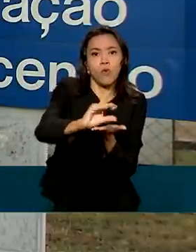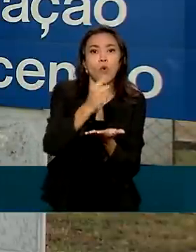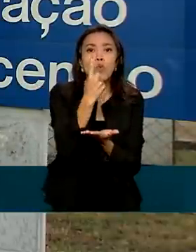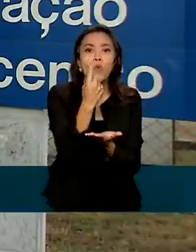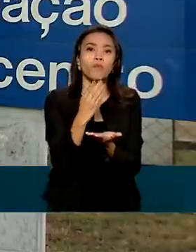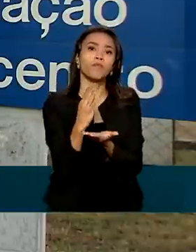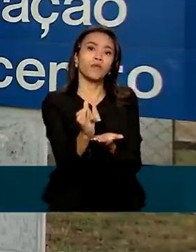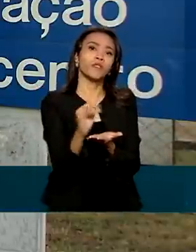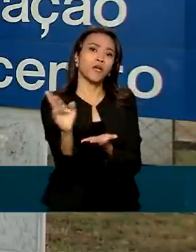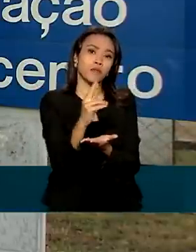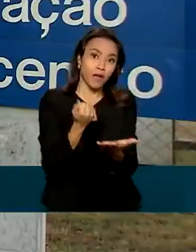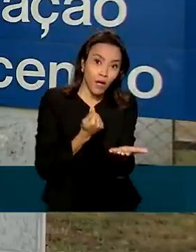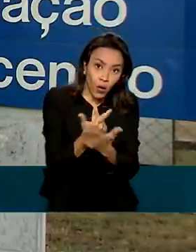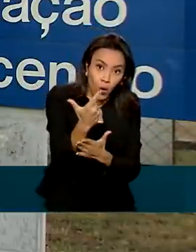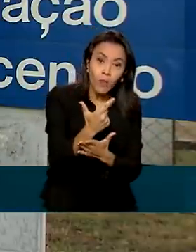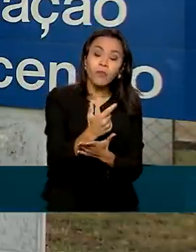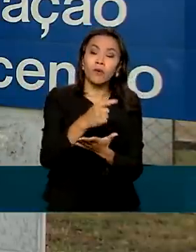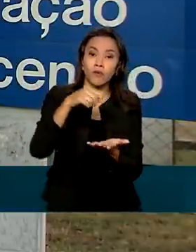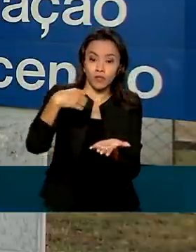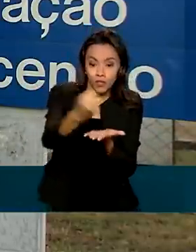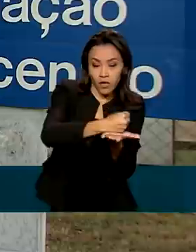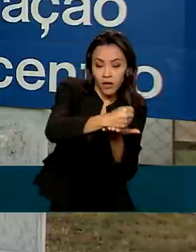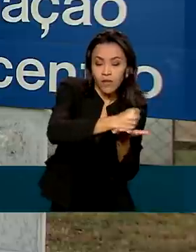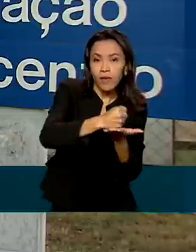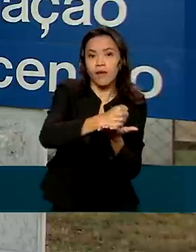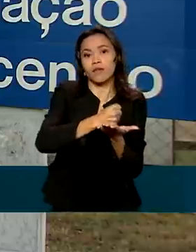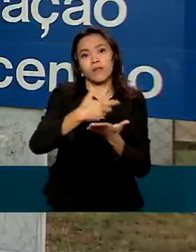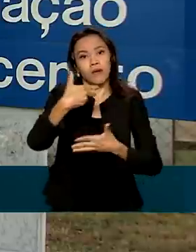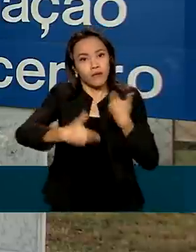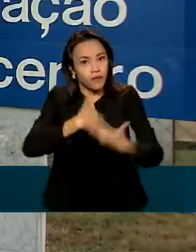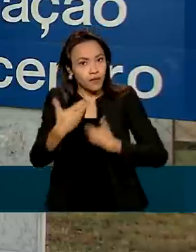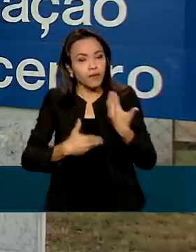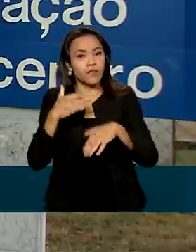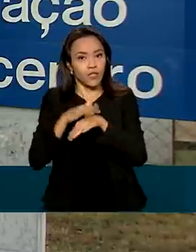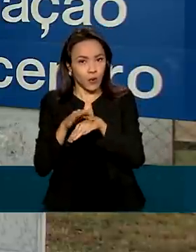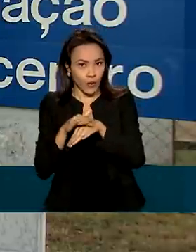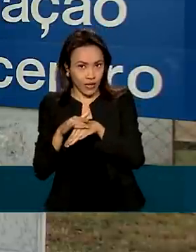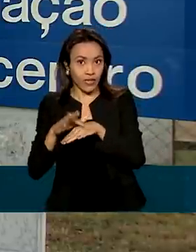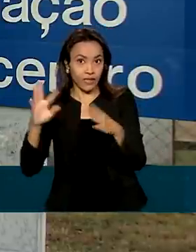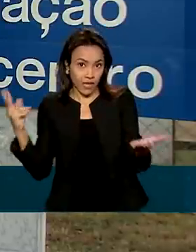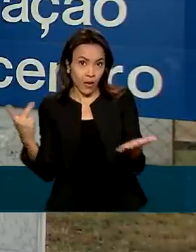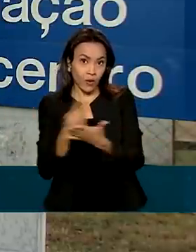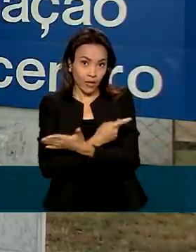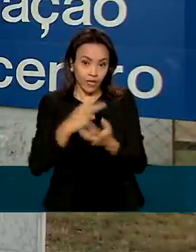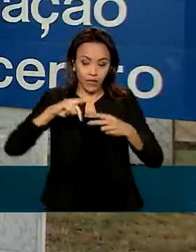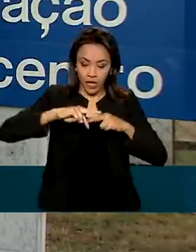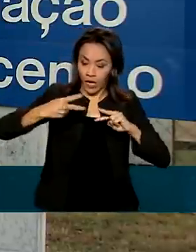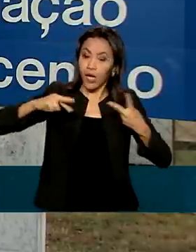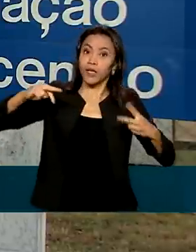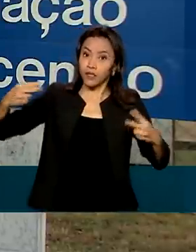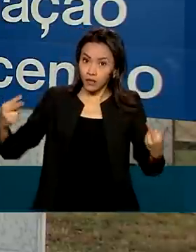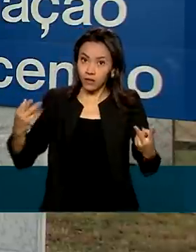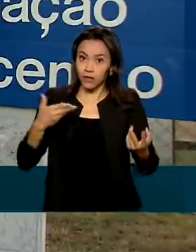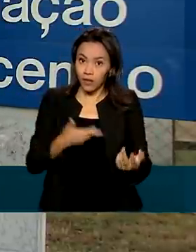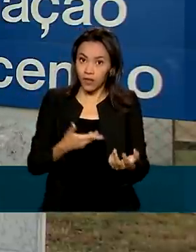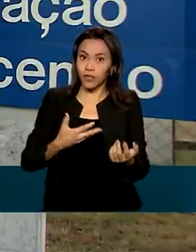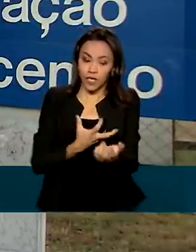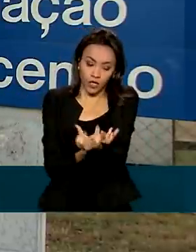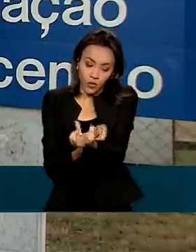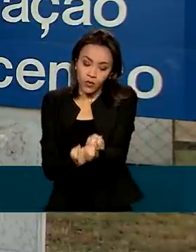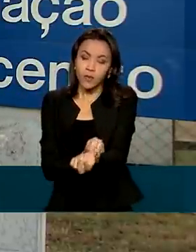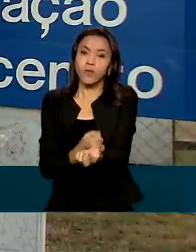de medicamentos previstos no tratamento de doenças hemorrágicas hereditárias. Para este ano, o